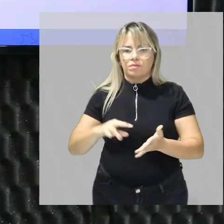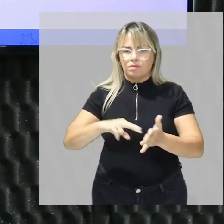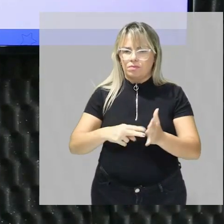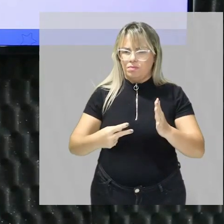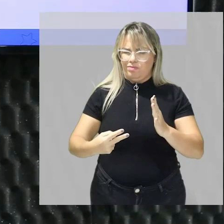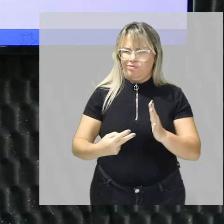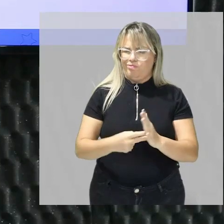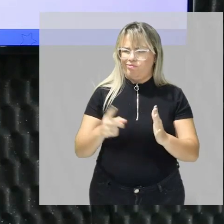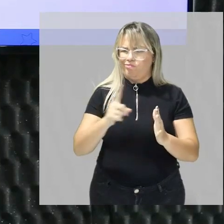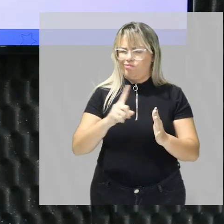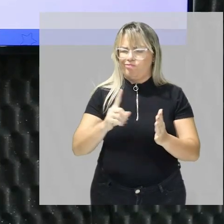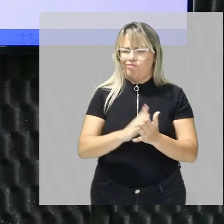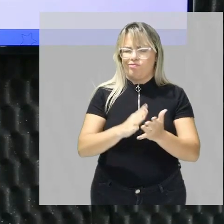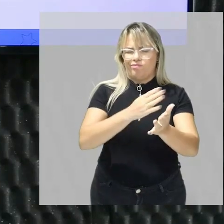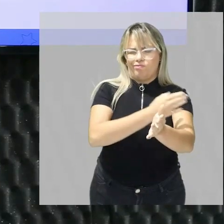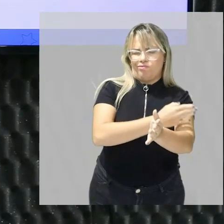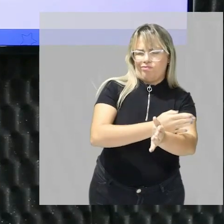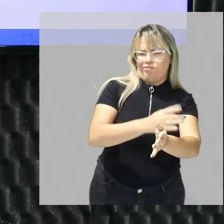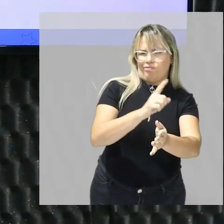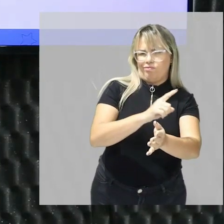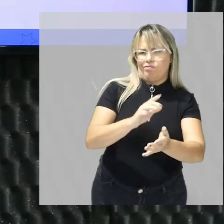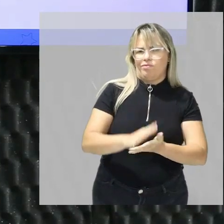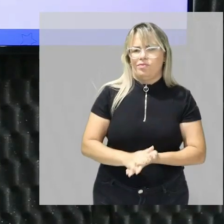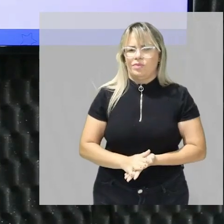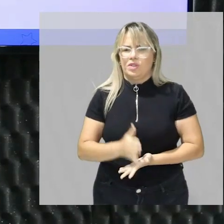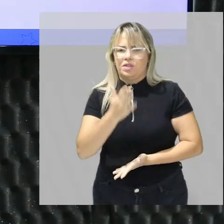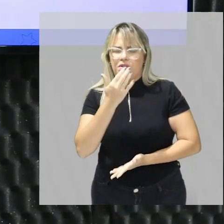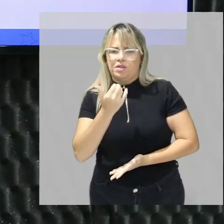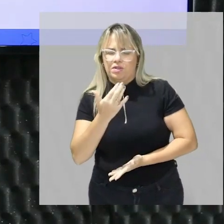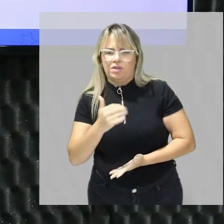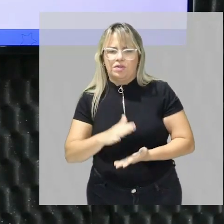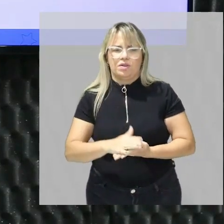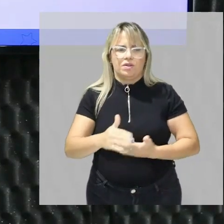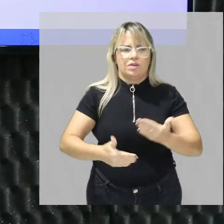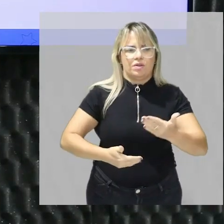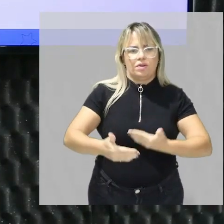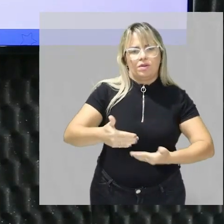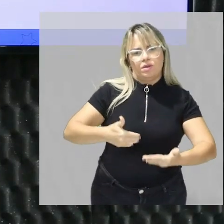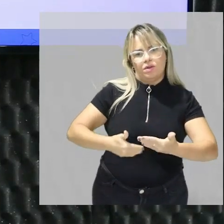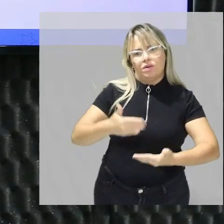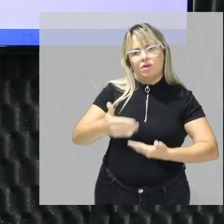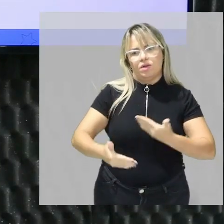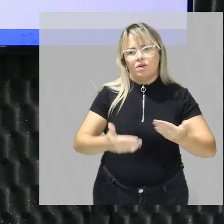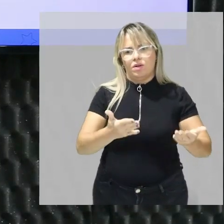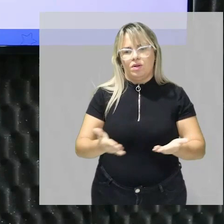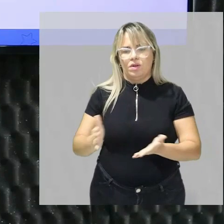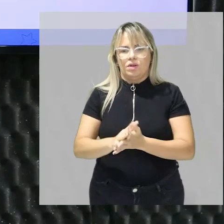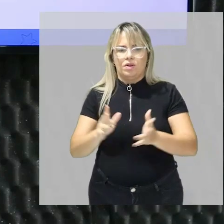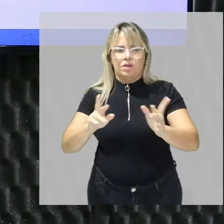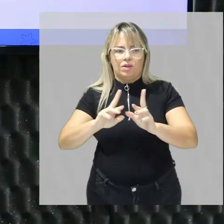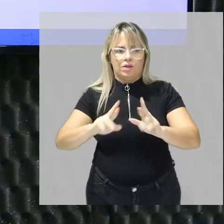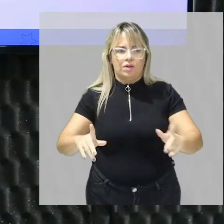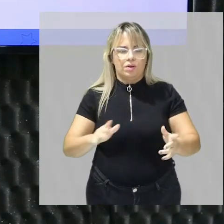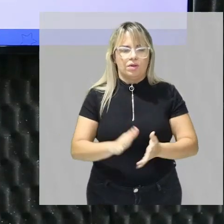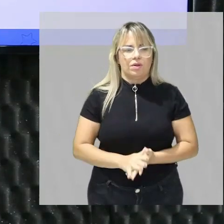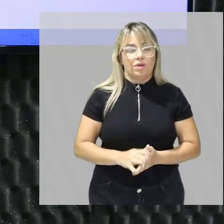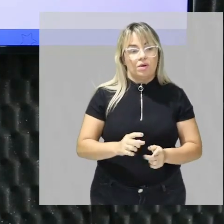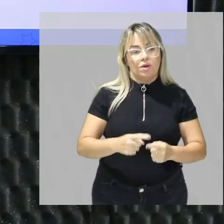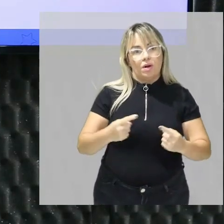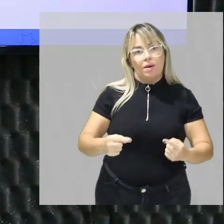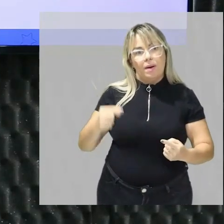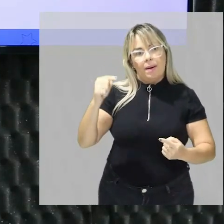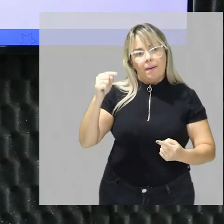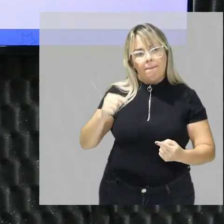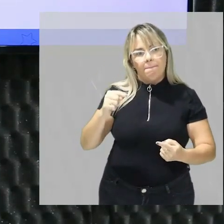mesmos hábitos, eles apenas vivem no mesmo local. Porém, assumem nichos ecológicos diferentes, pois